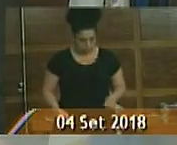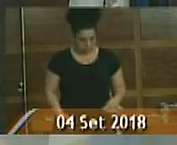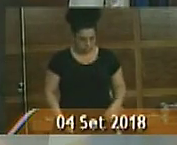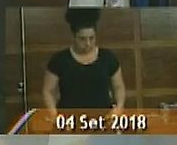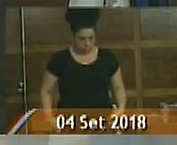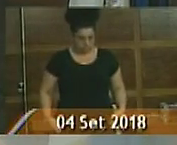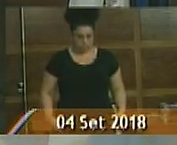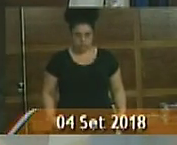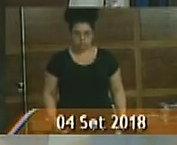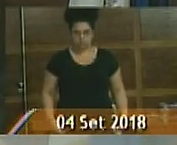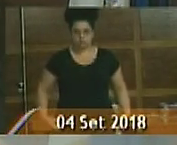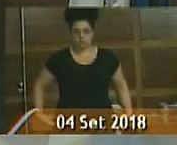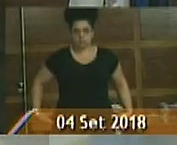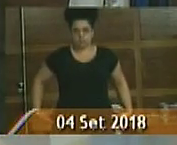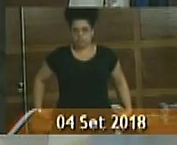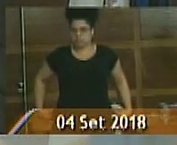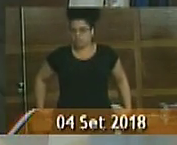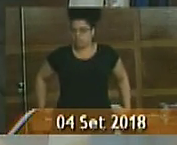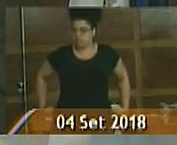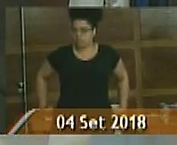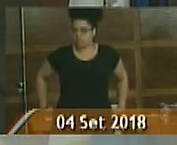bom te ver aqui, Neto. Tá?